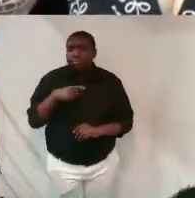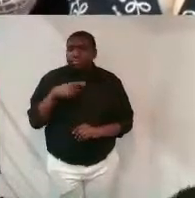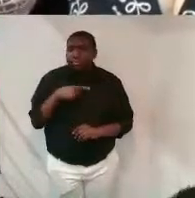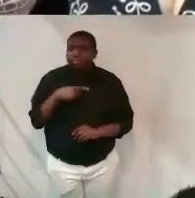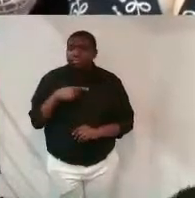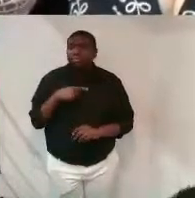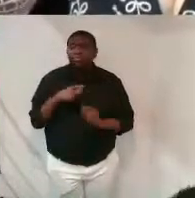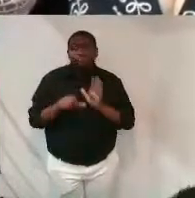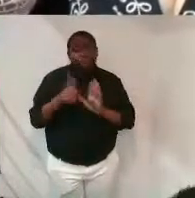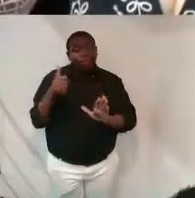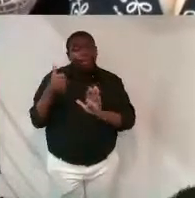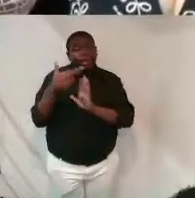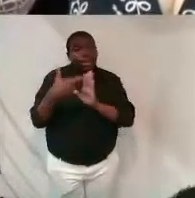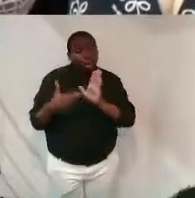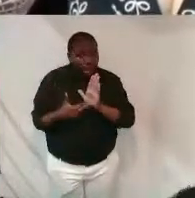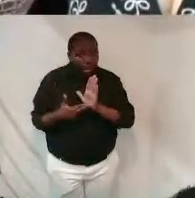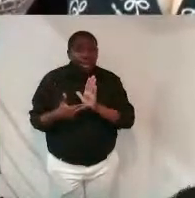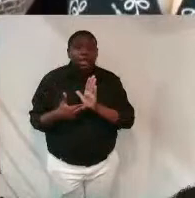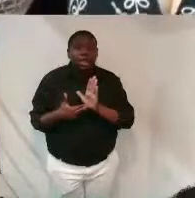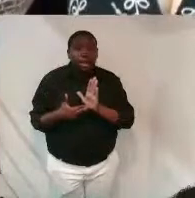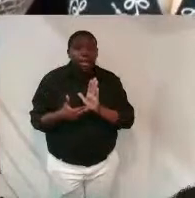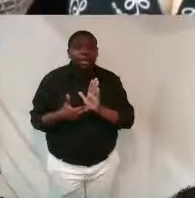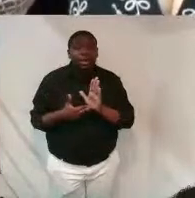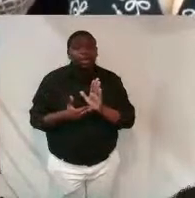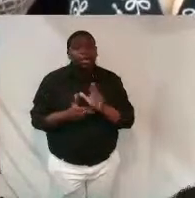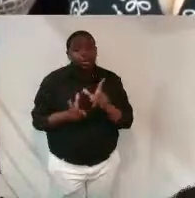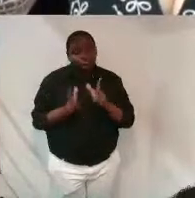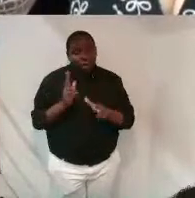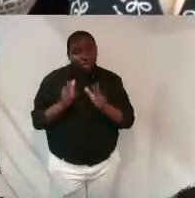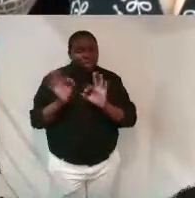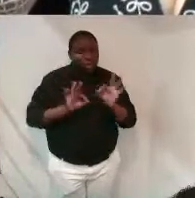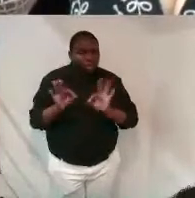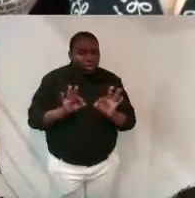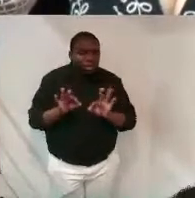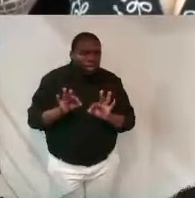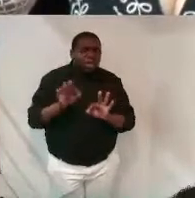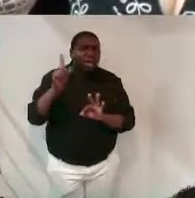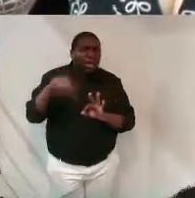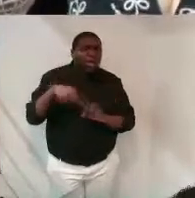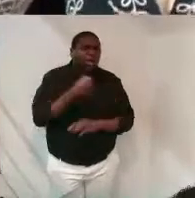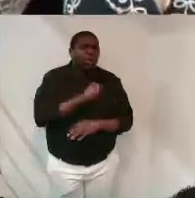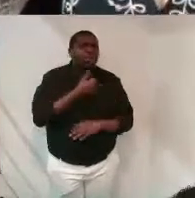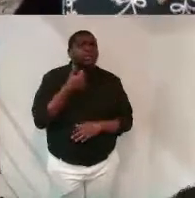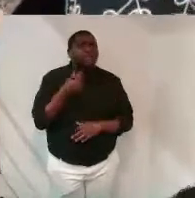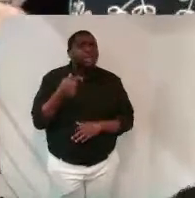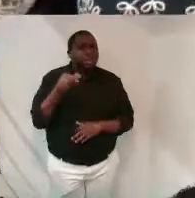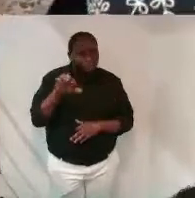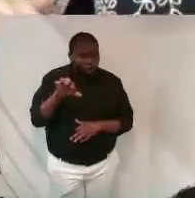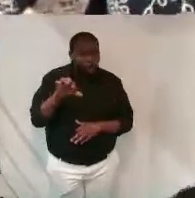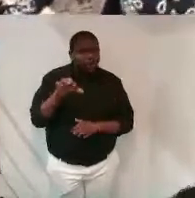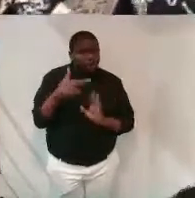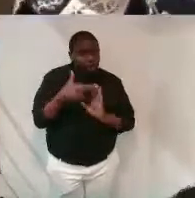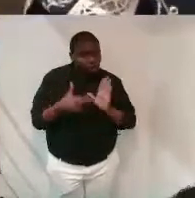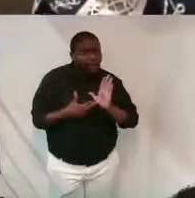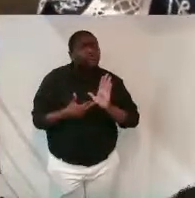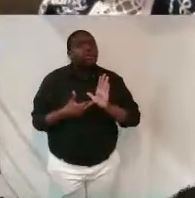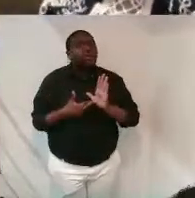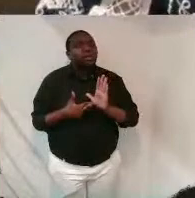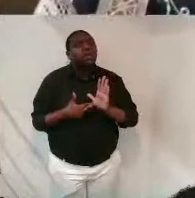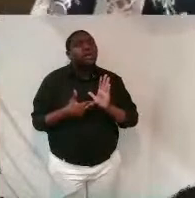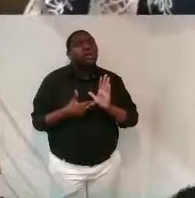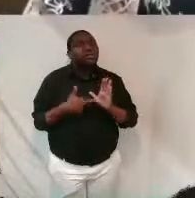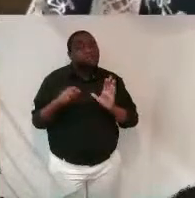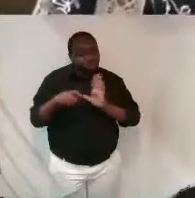a primeira norma de referência que foi editada pela ANA foi justamente a resolução número 79, que aprovou a norma de referência